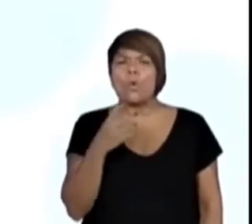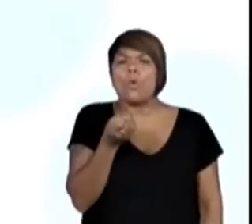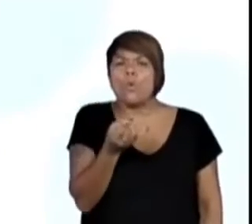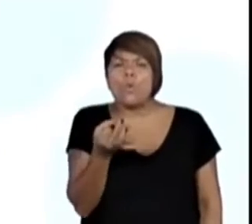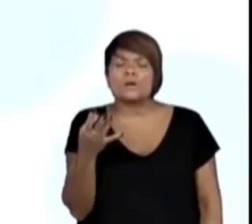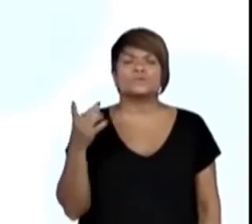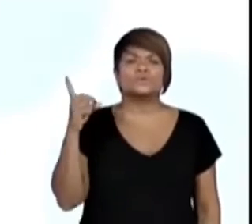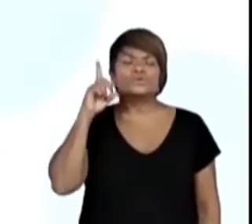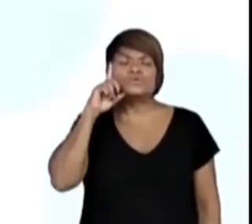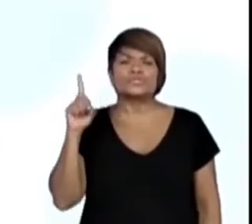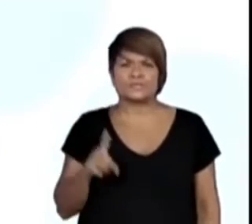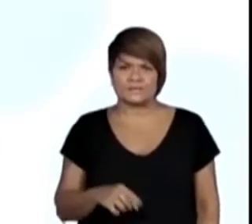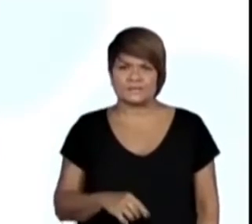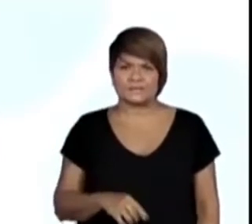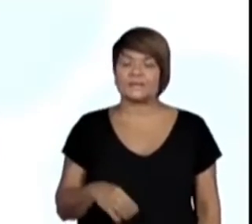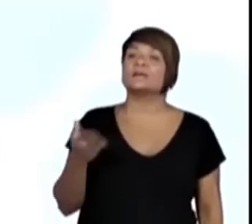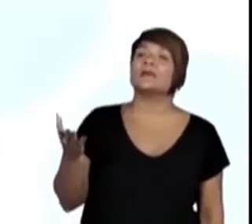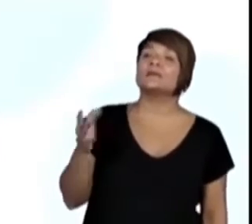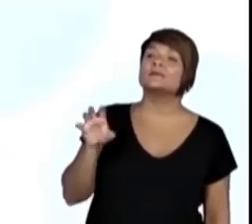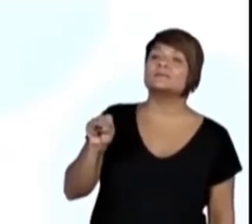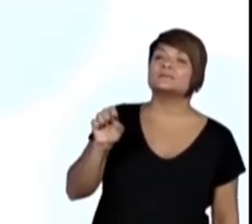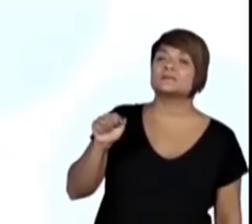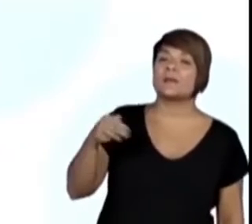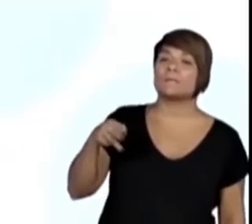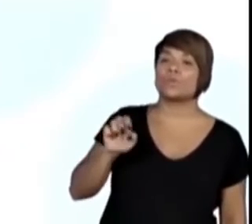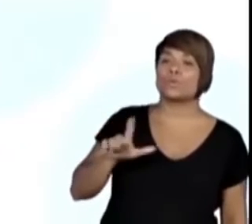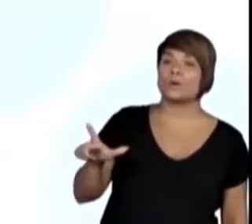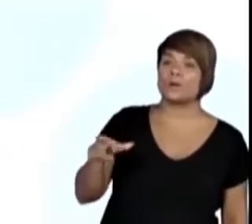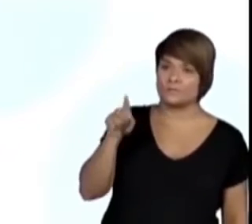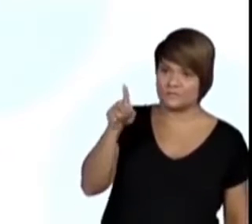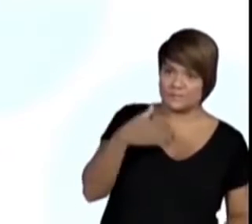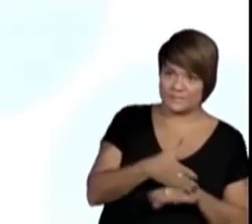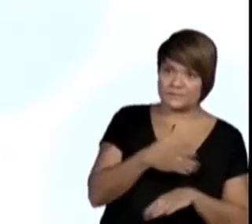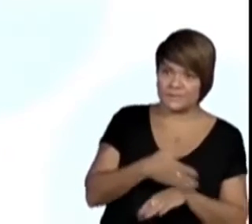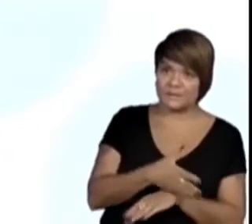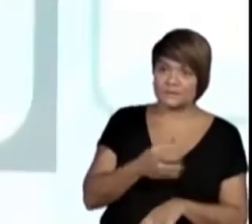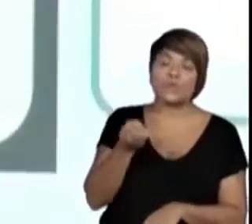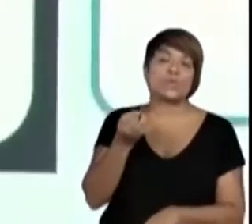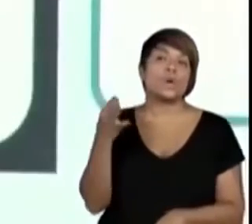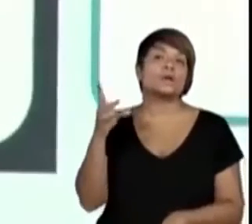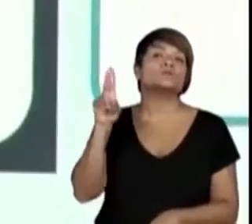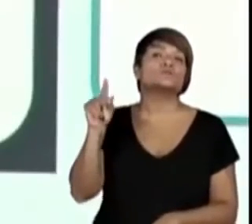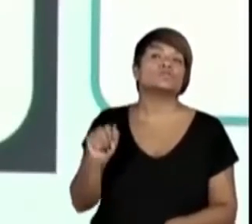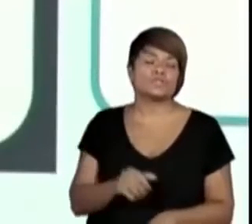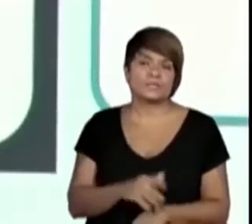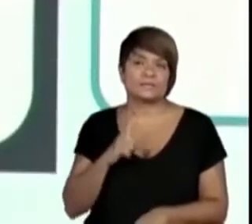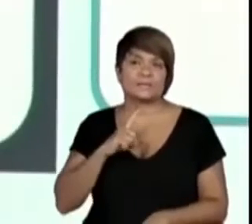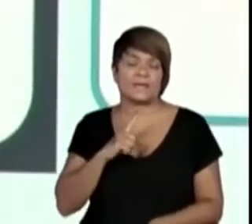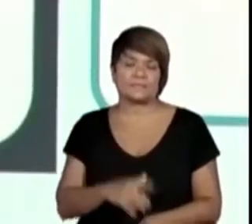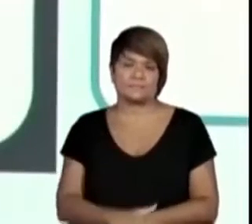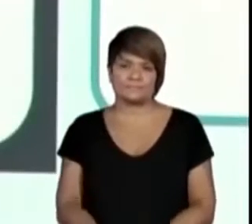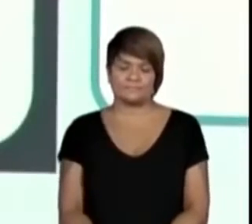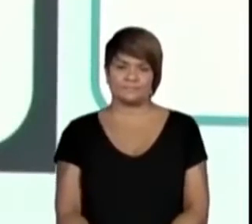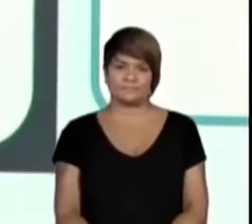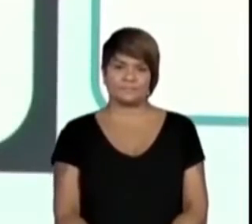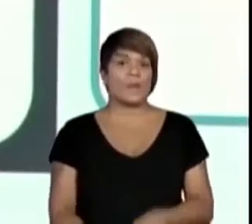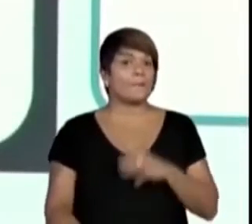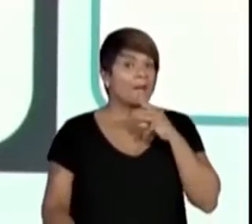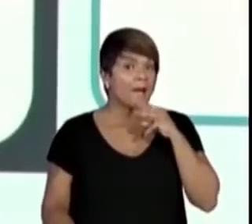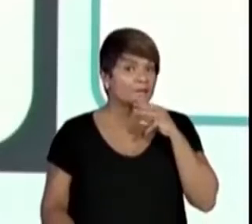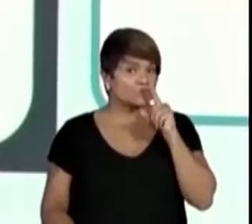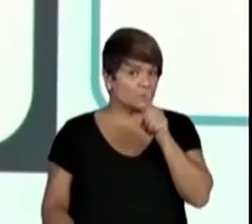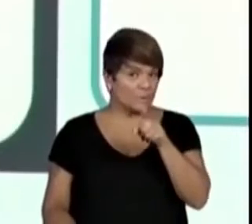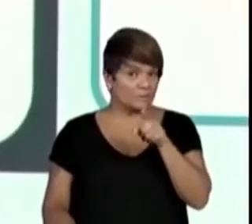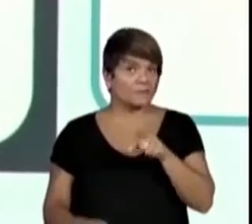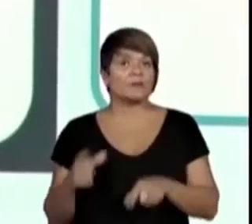Samuel, você está participando? Quantos dias tem o mês de março? A gente já falou isso. E o oráculo já